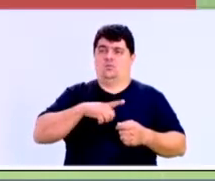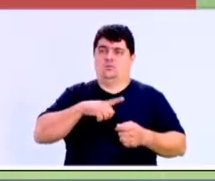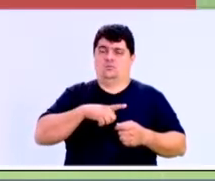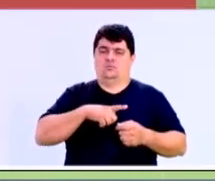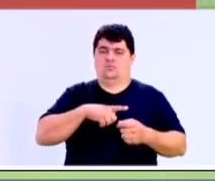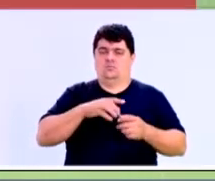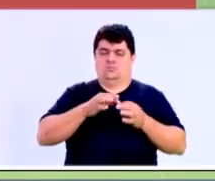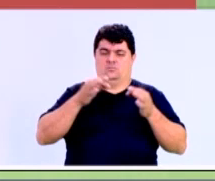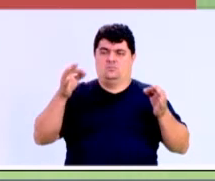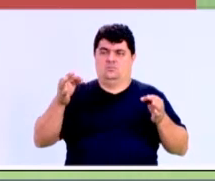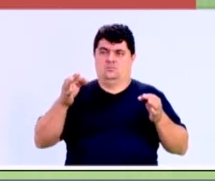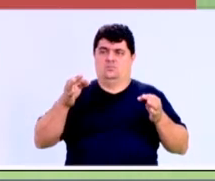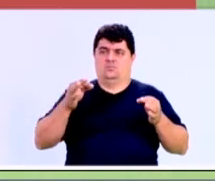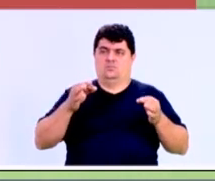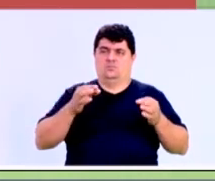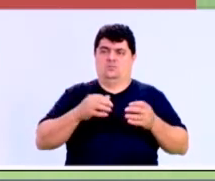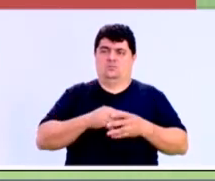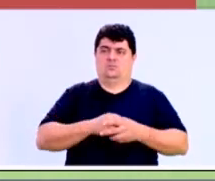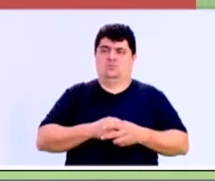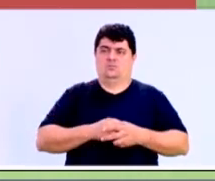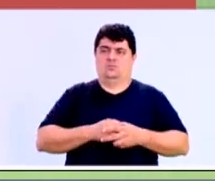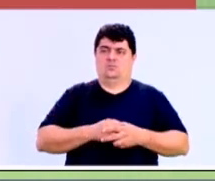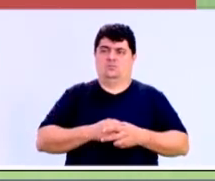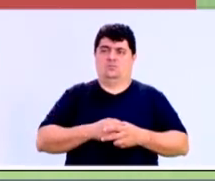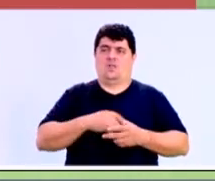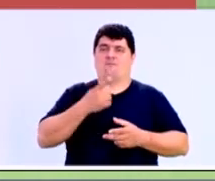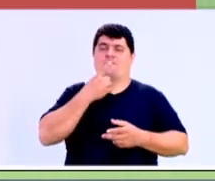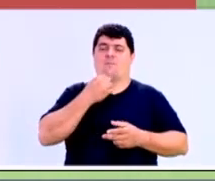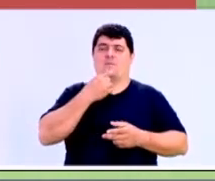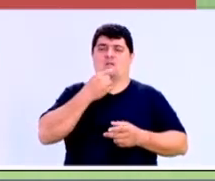prazo daqui até